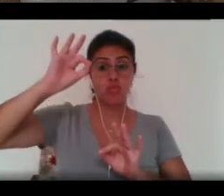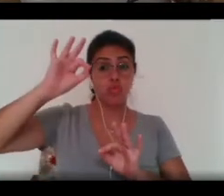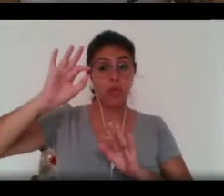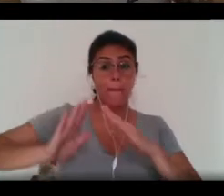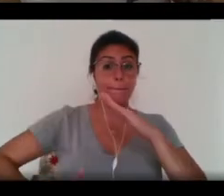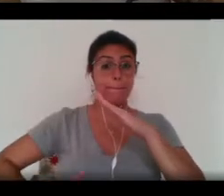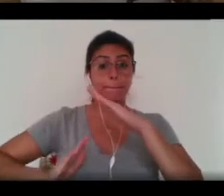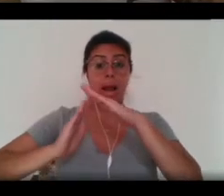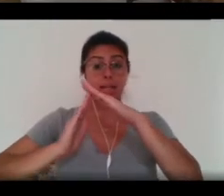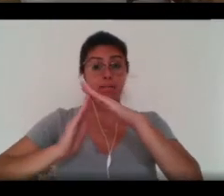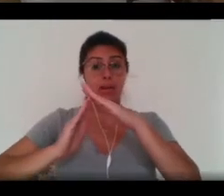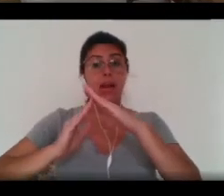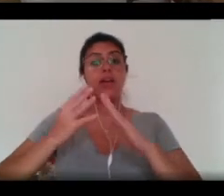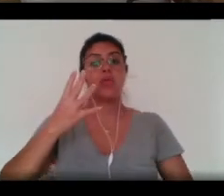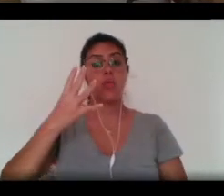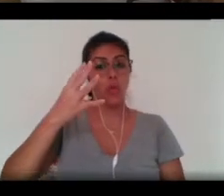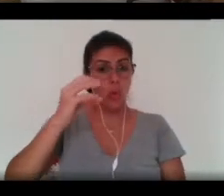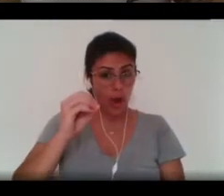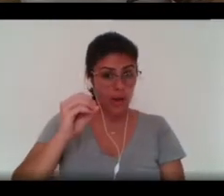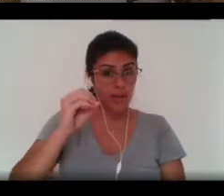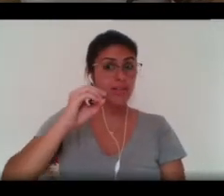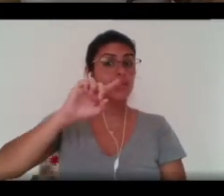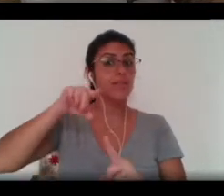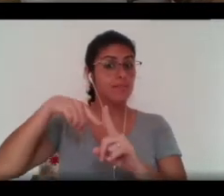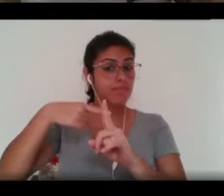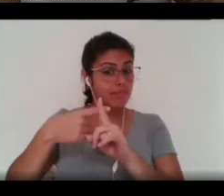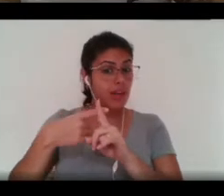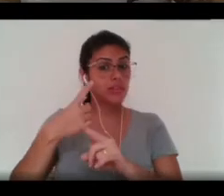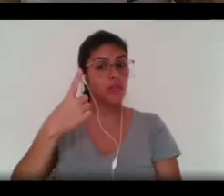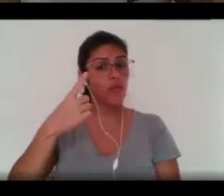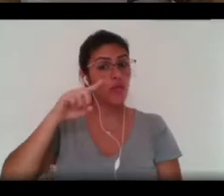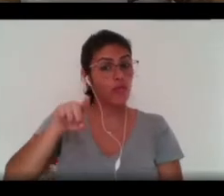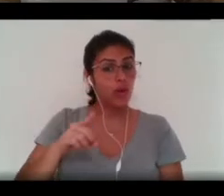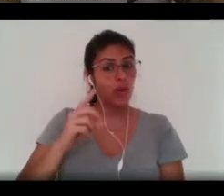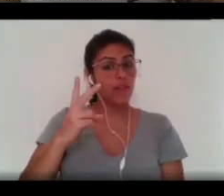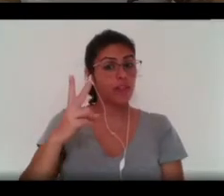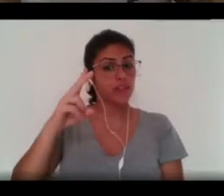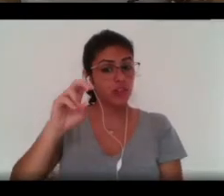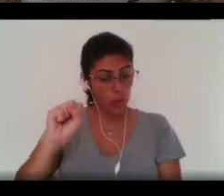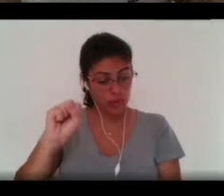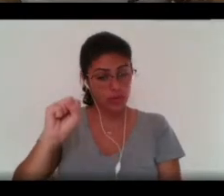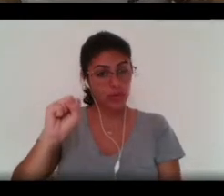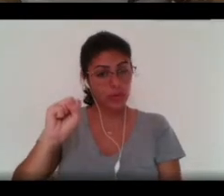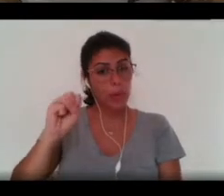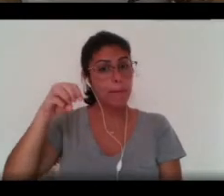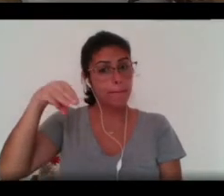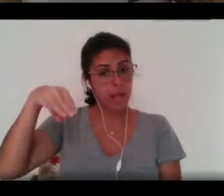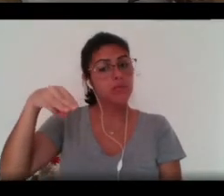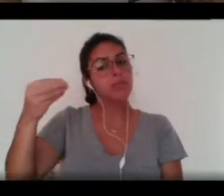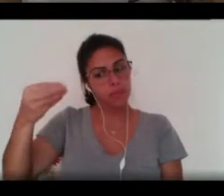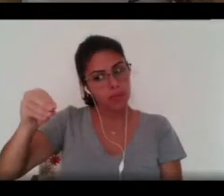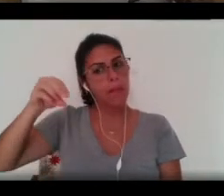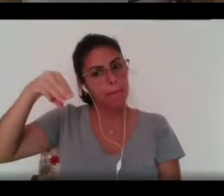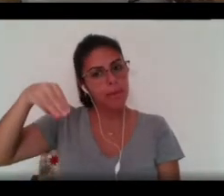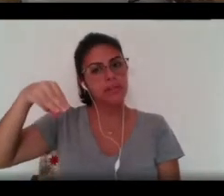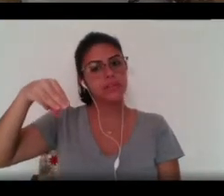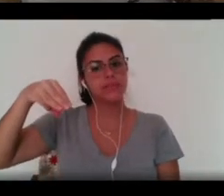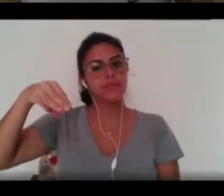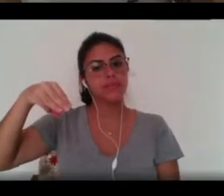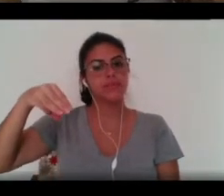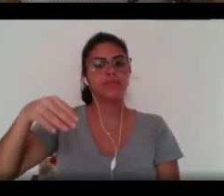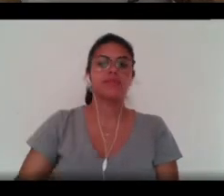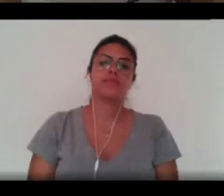eu tenho que a altura máxima é 40 mais 1,28, sempre colocar as